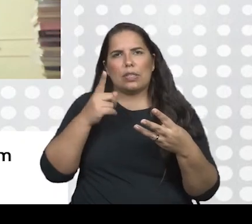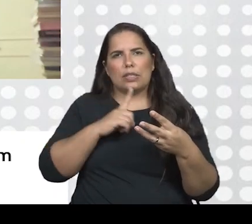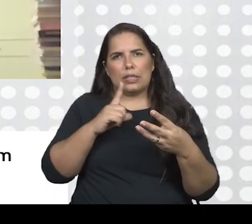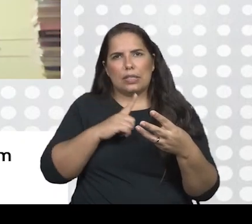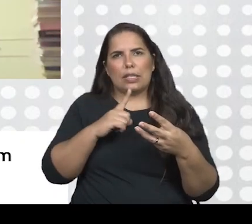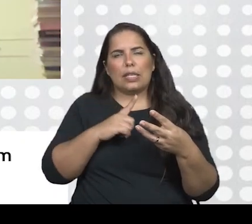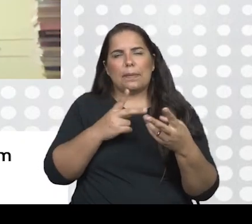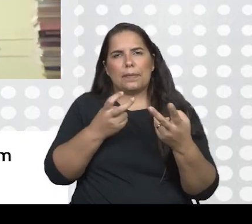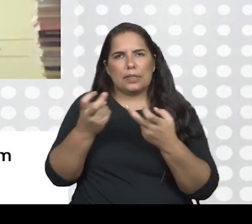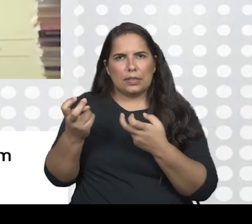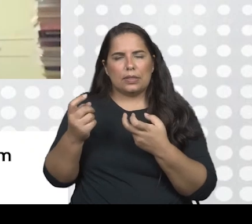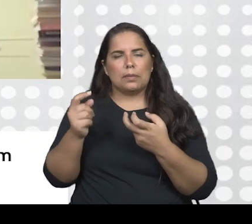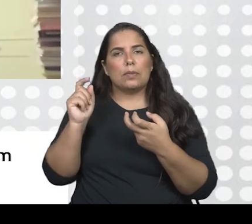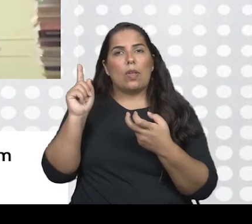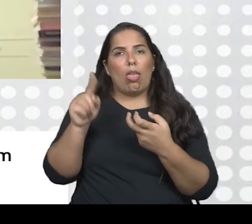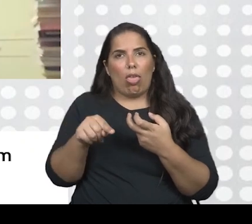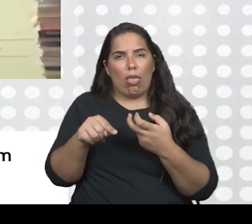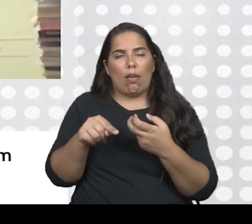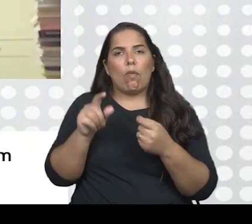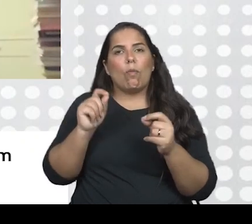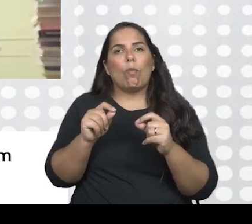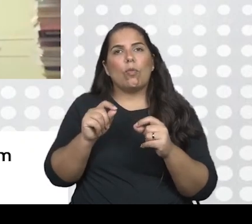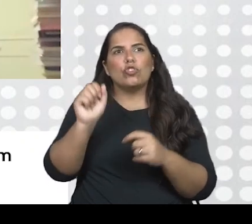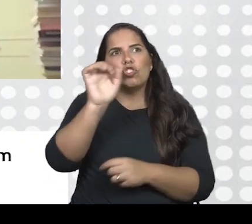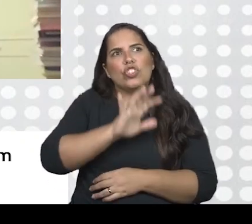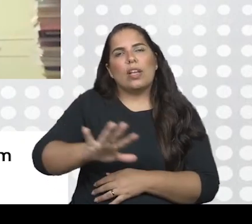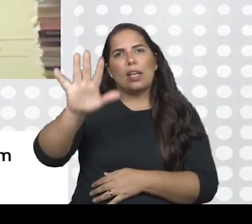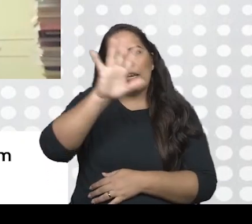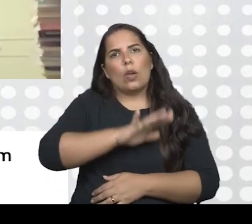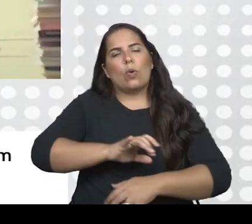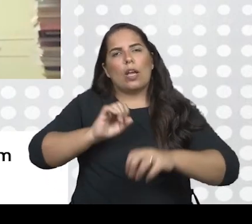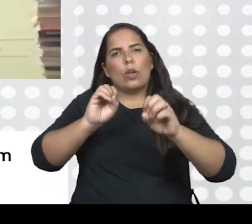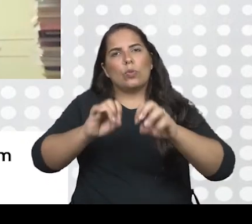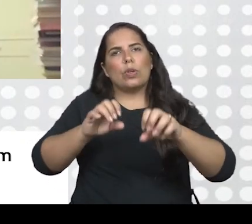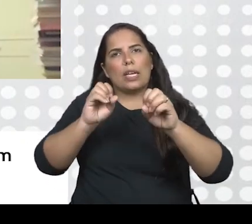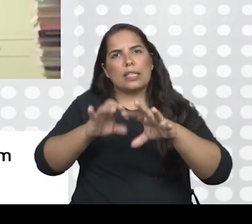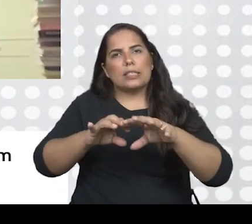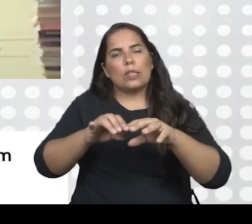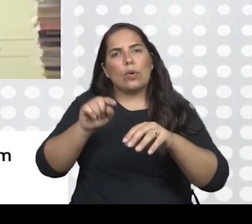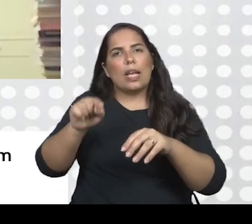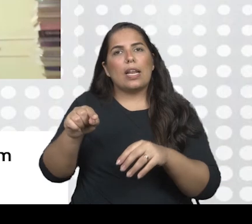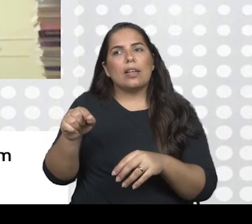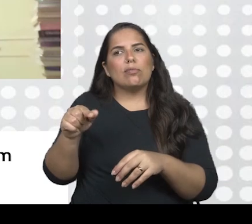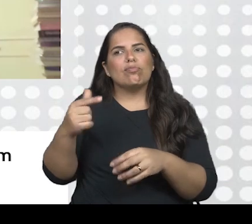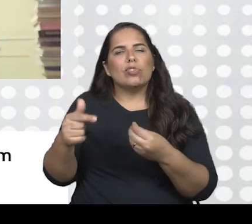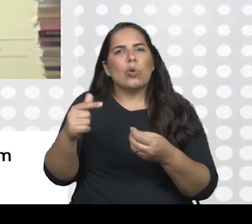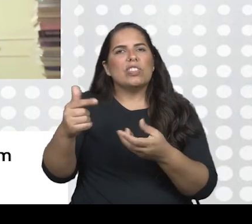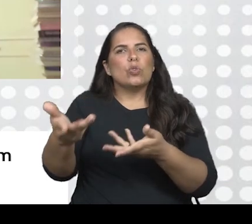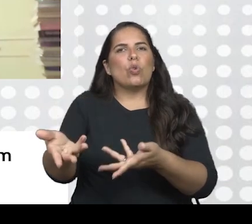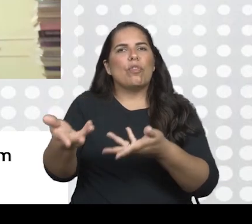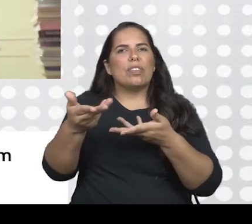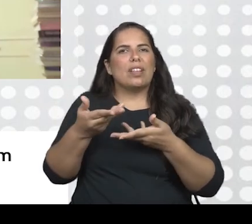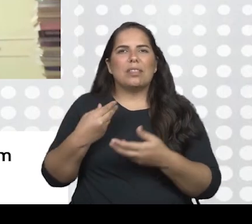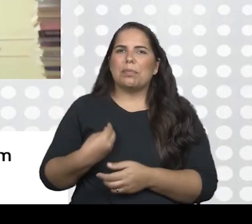tem verificado é que, de maneira geral, a educação ela não tem sido